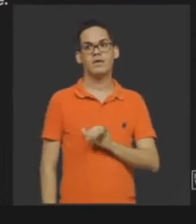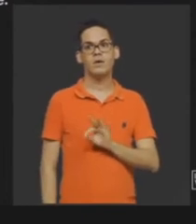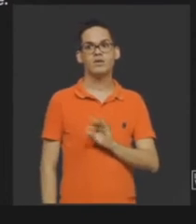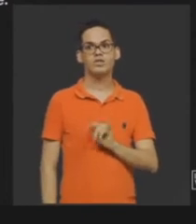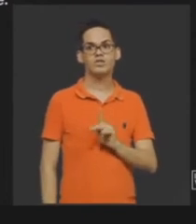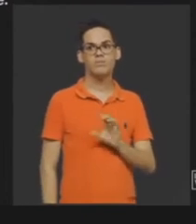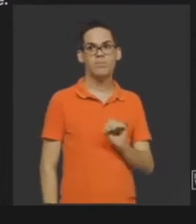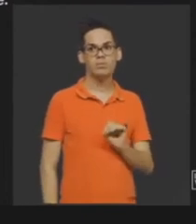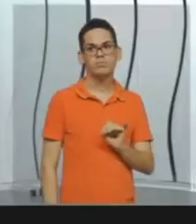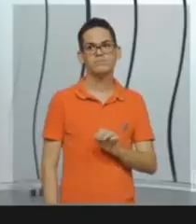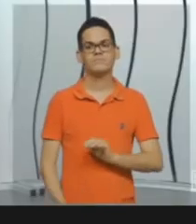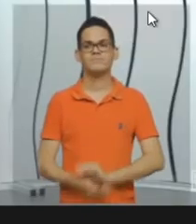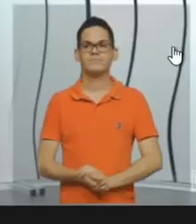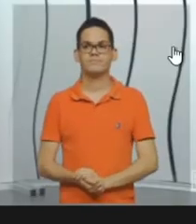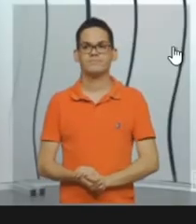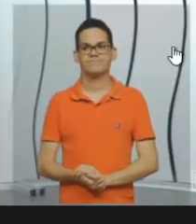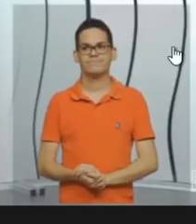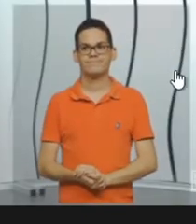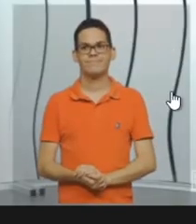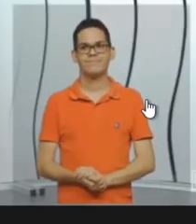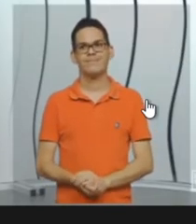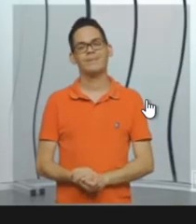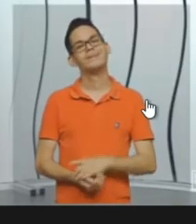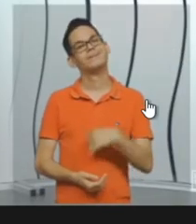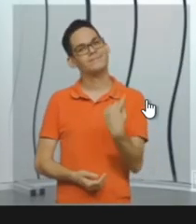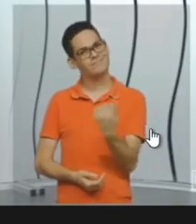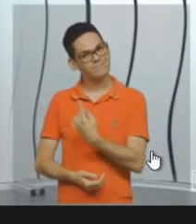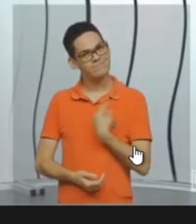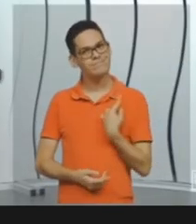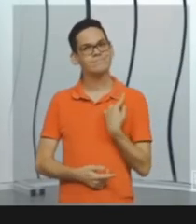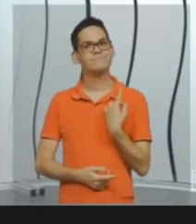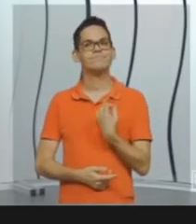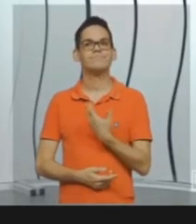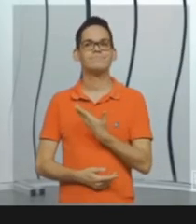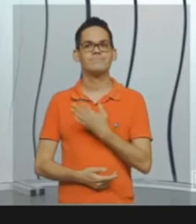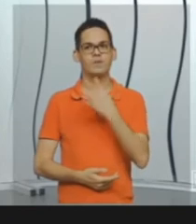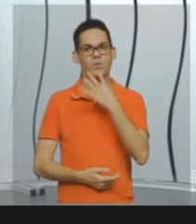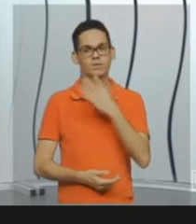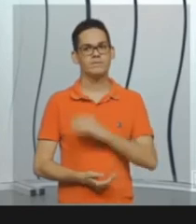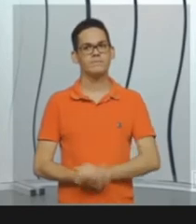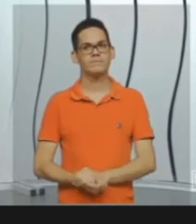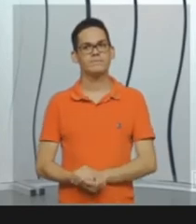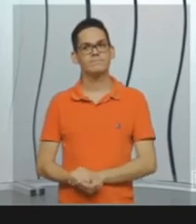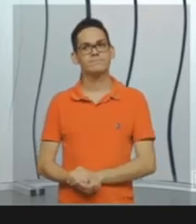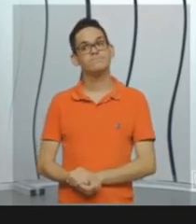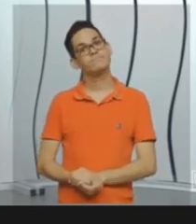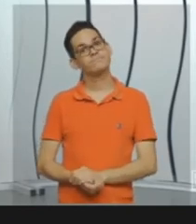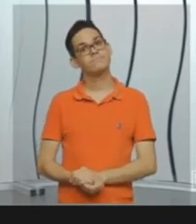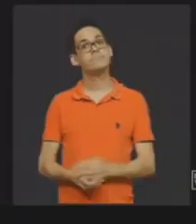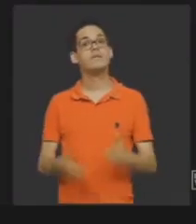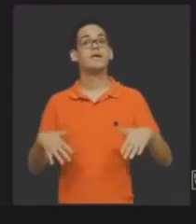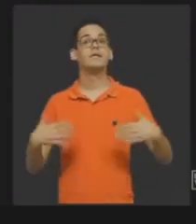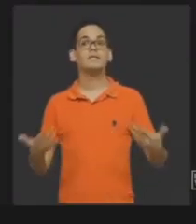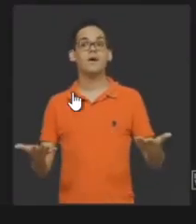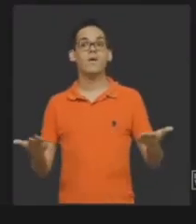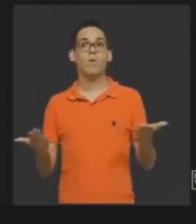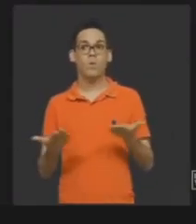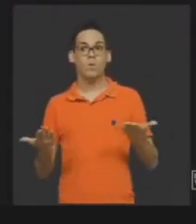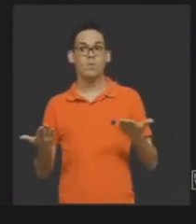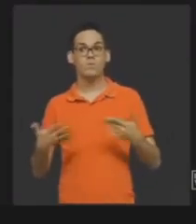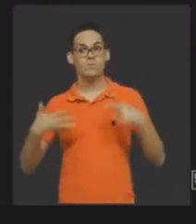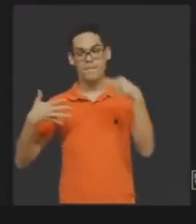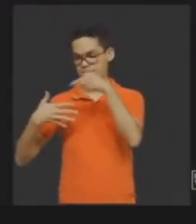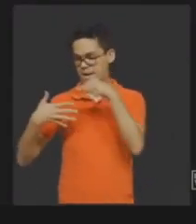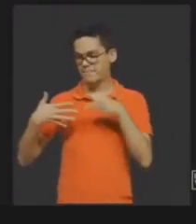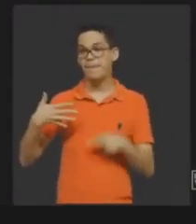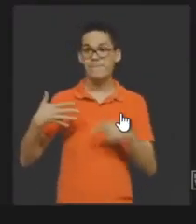o formato dos cromossomos. É o que nós chamamos de cariótipo. Opa! Então é isso que nós falamos na aula de